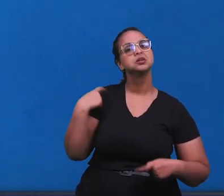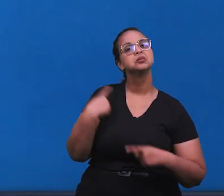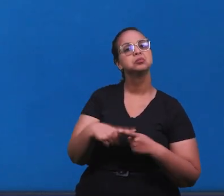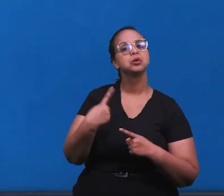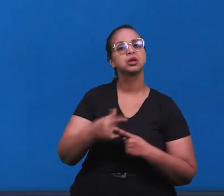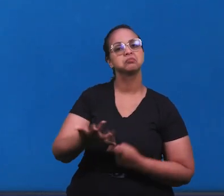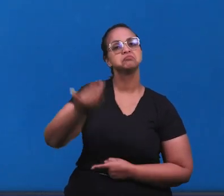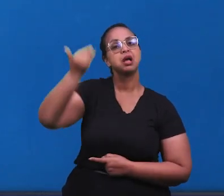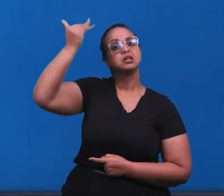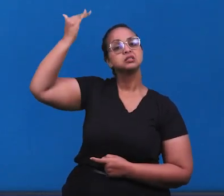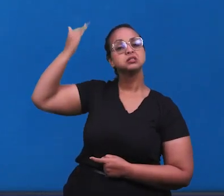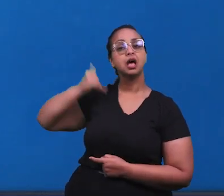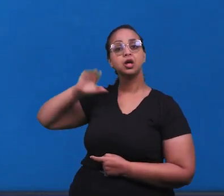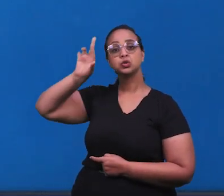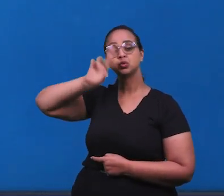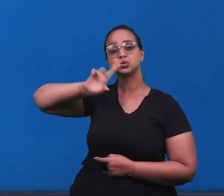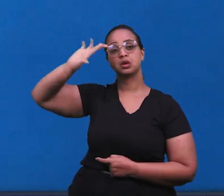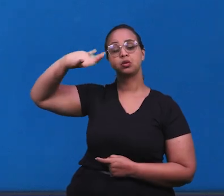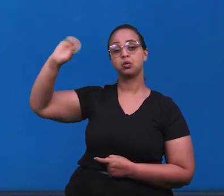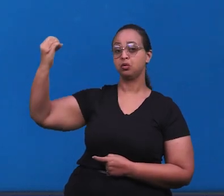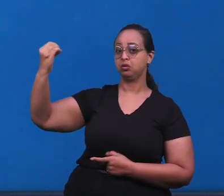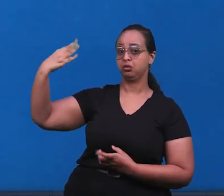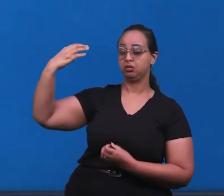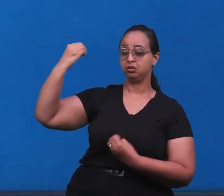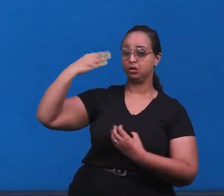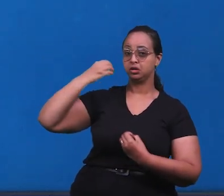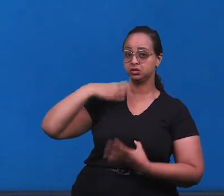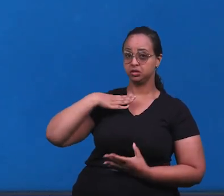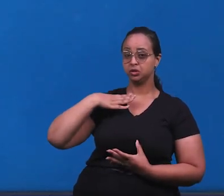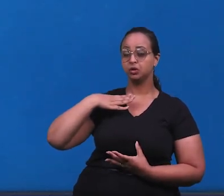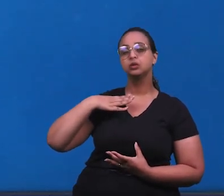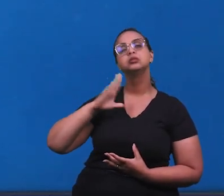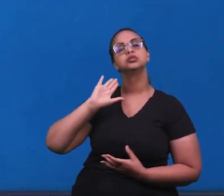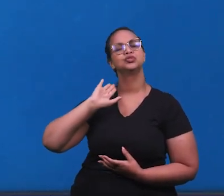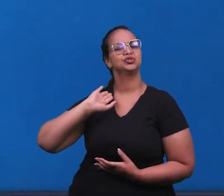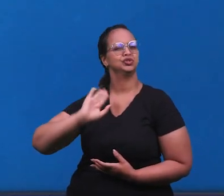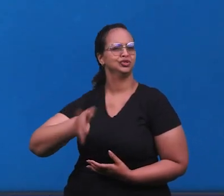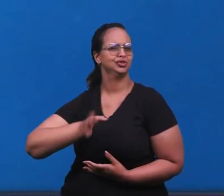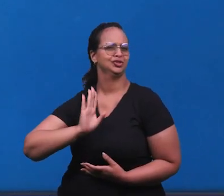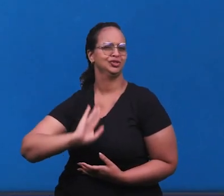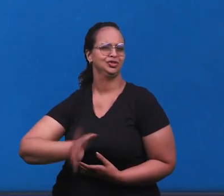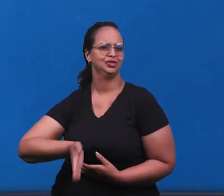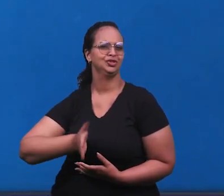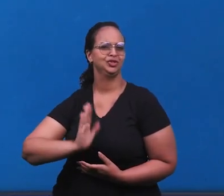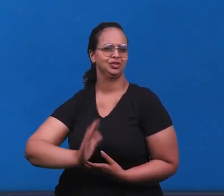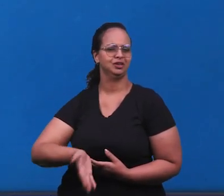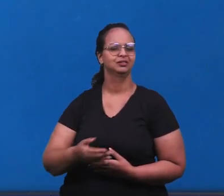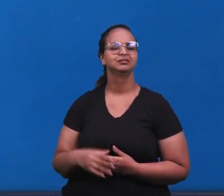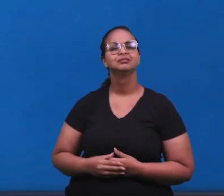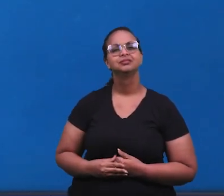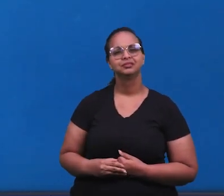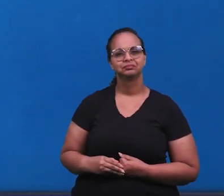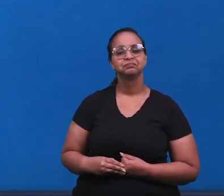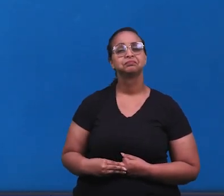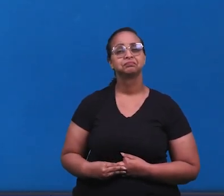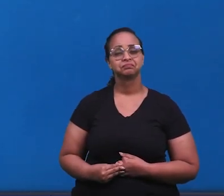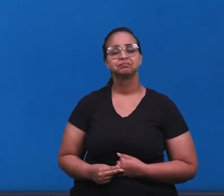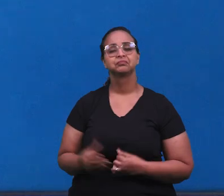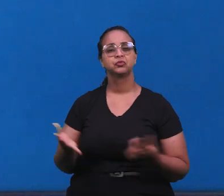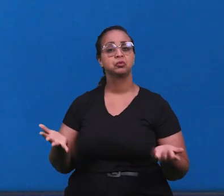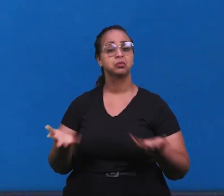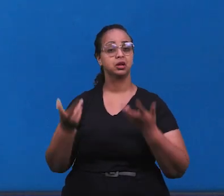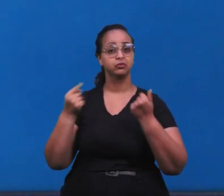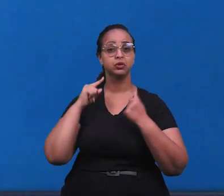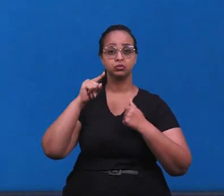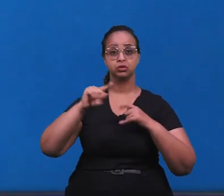recebido desde os primeiros tempos da igreja, né? Eles receberam ali, mas isso o Senhor já tinha dado desde os primeiros tempos da igreja. E foi muito bem colocado